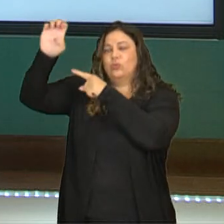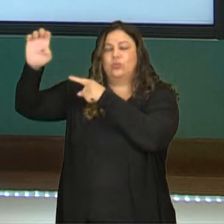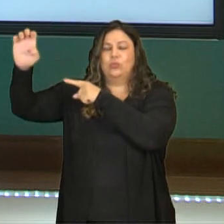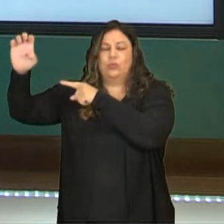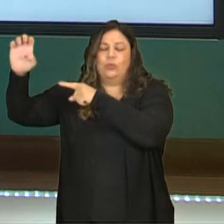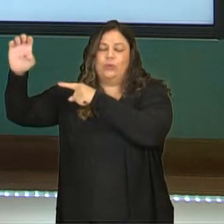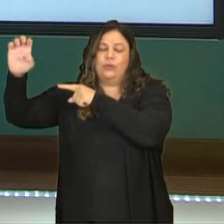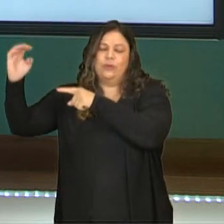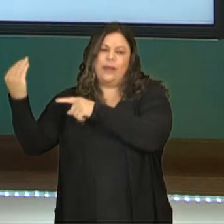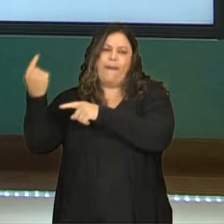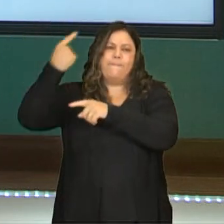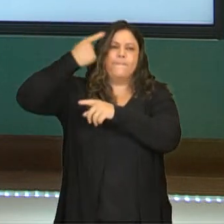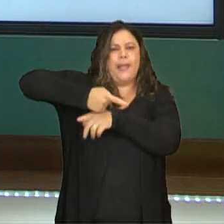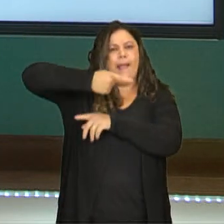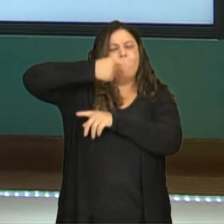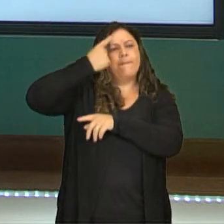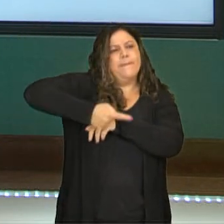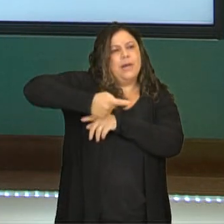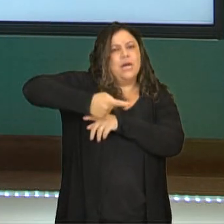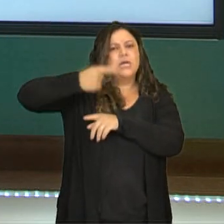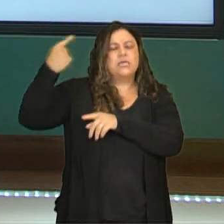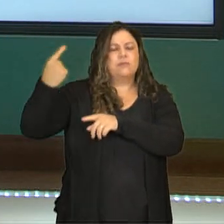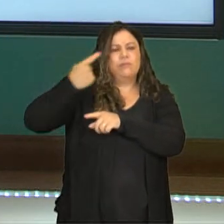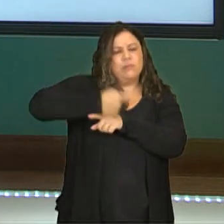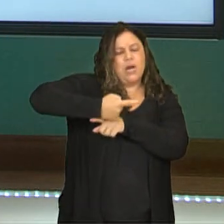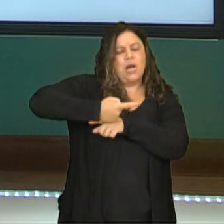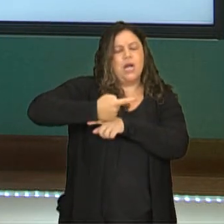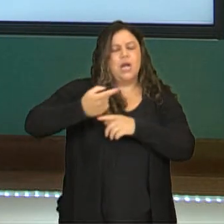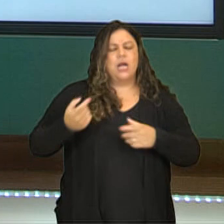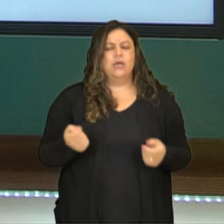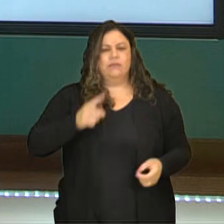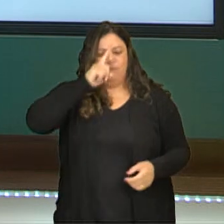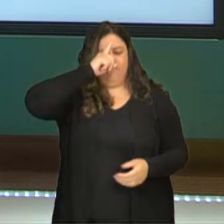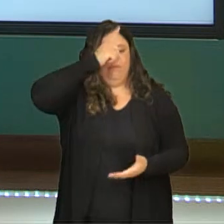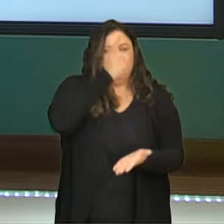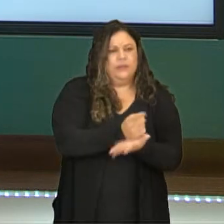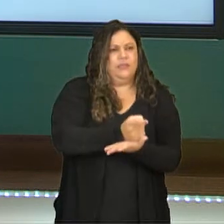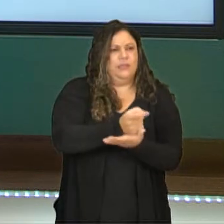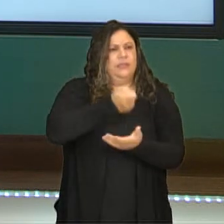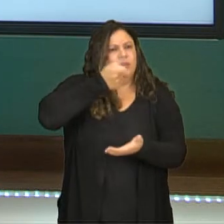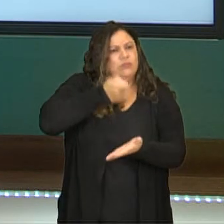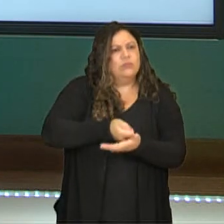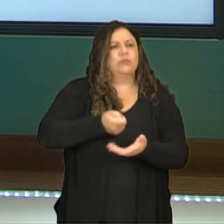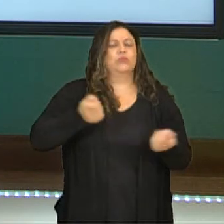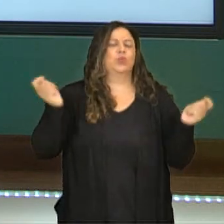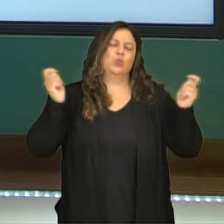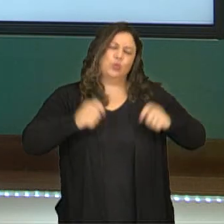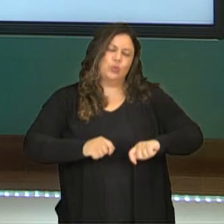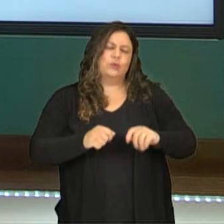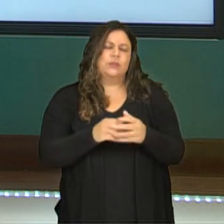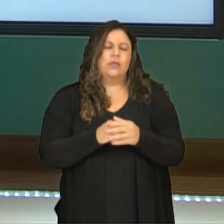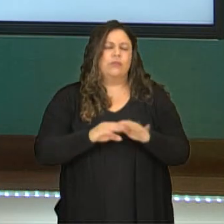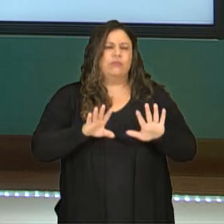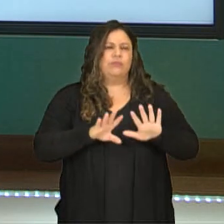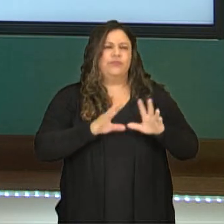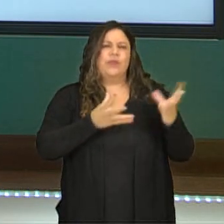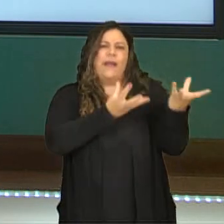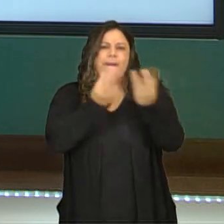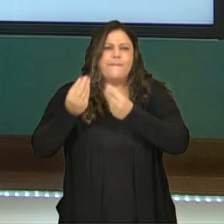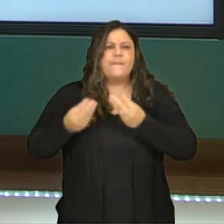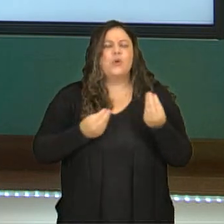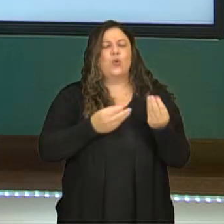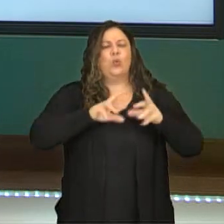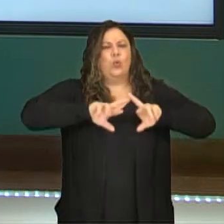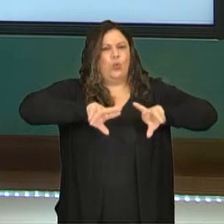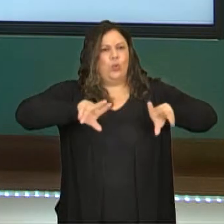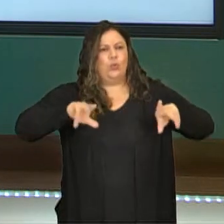né, partindo desse eurocentrismo, né, uma imposição desprestigiando, né, muitos nativos, às vezes, de